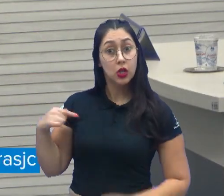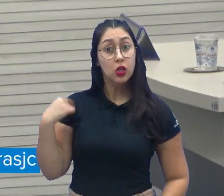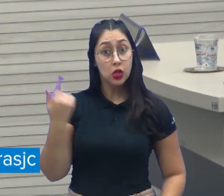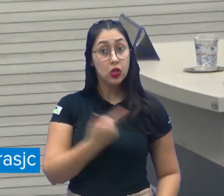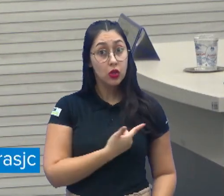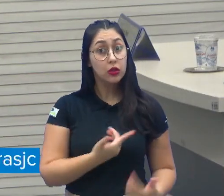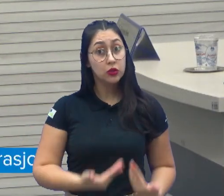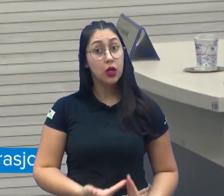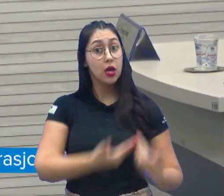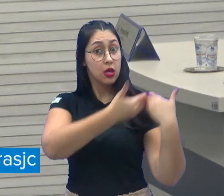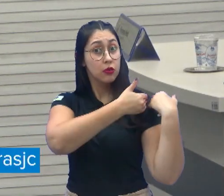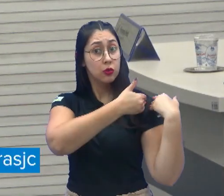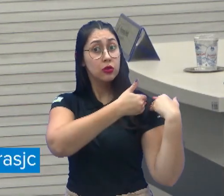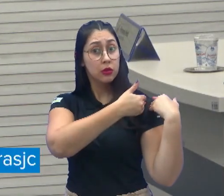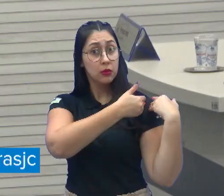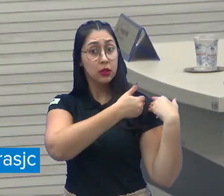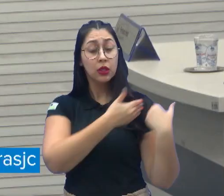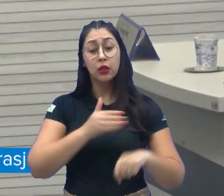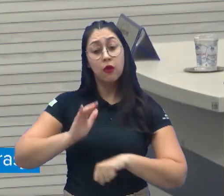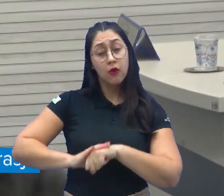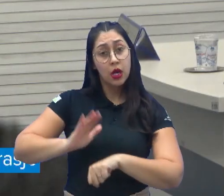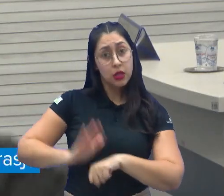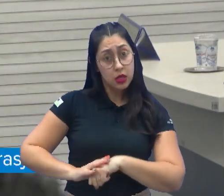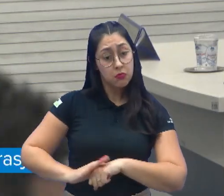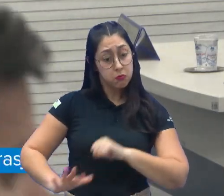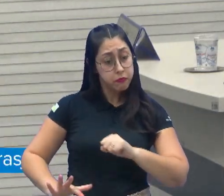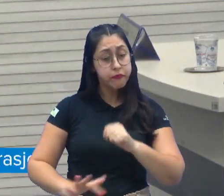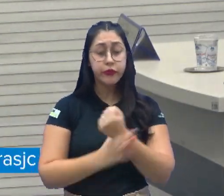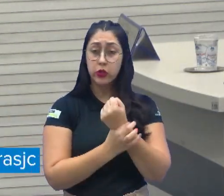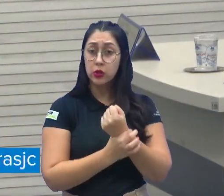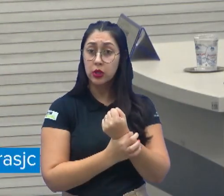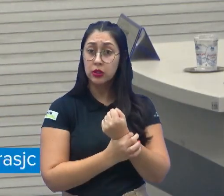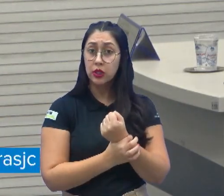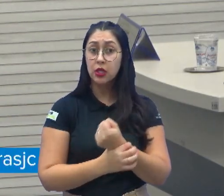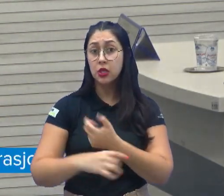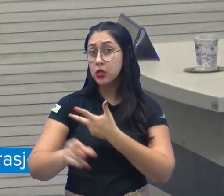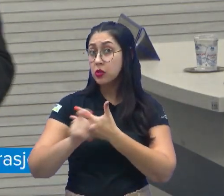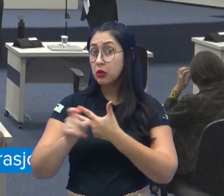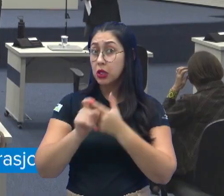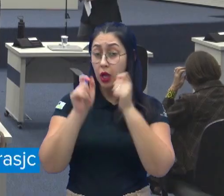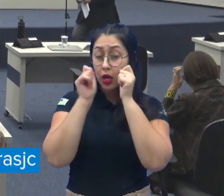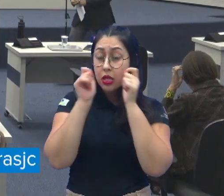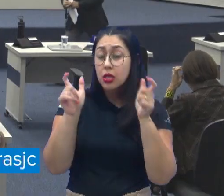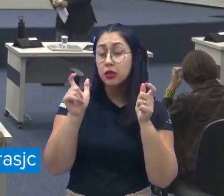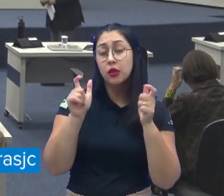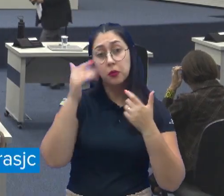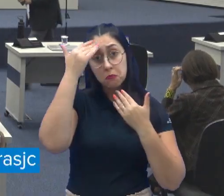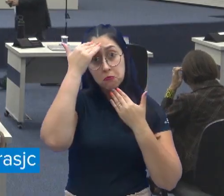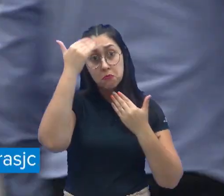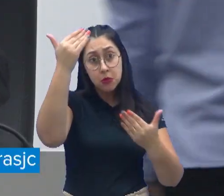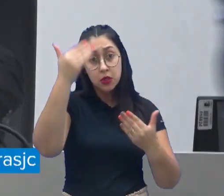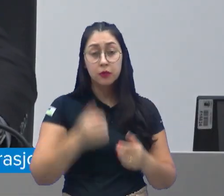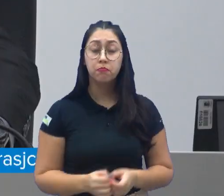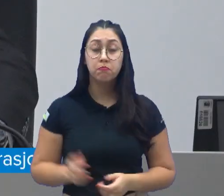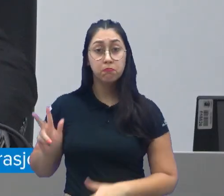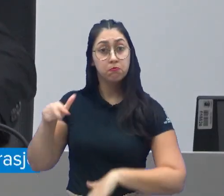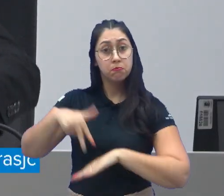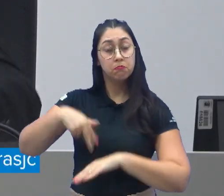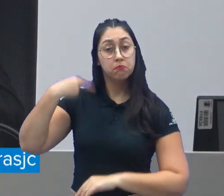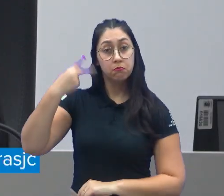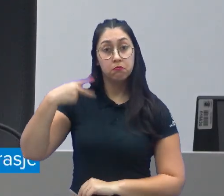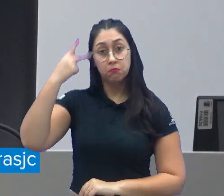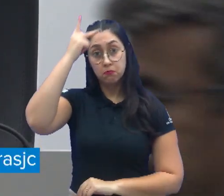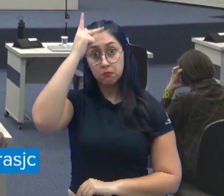temos o dever de fazer com que isso ocorra, e o Executivo fique atento a isso. Obrigado. Questão de ordem, o vereador Fernando